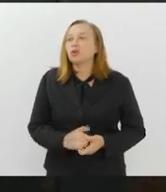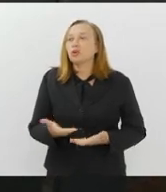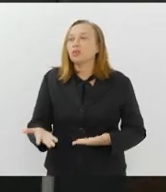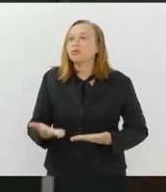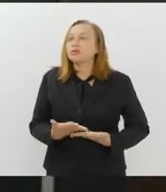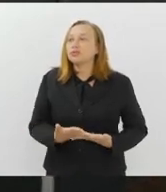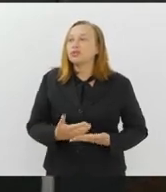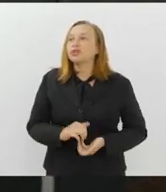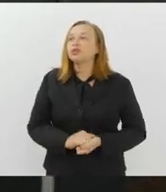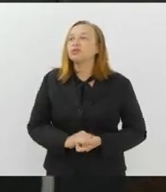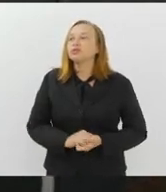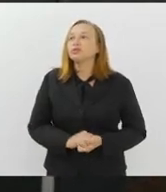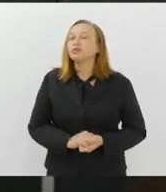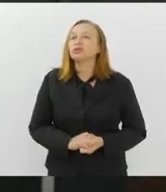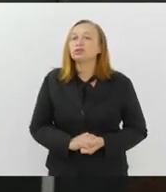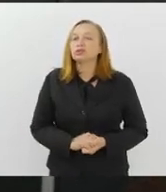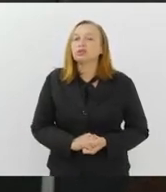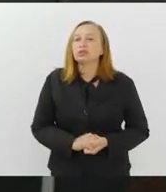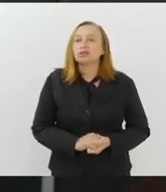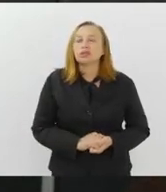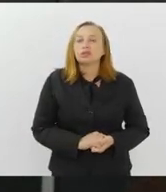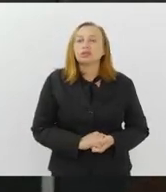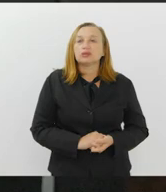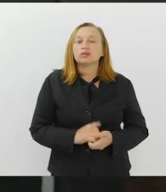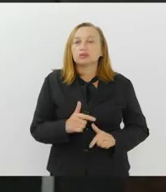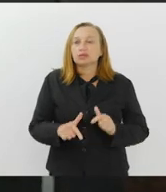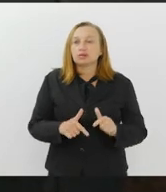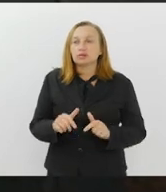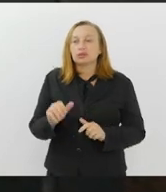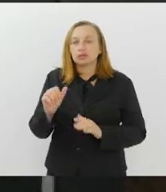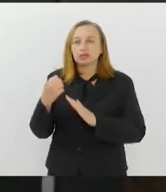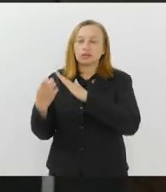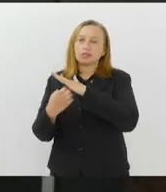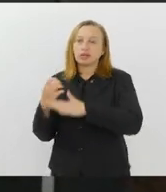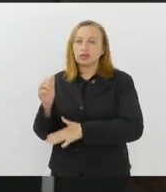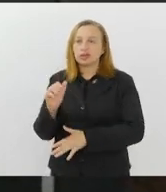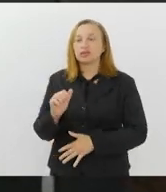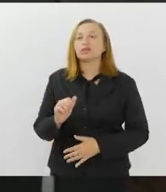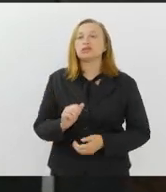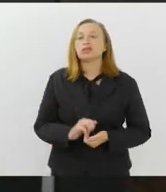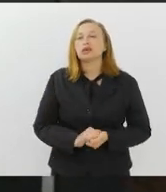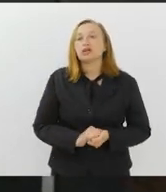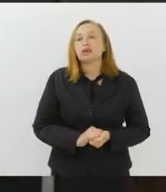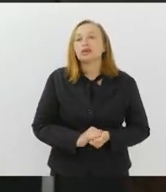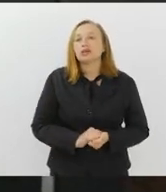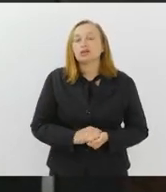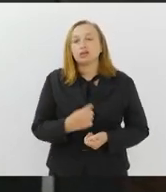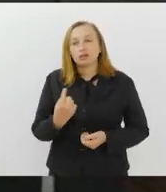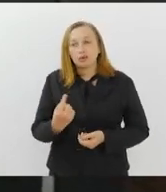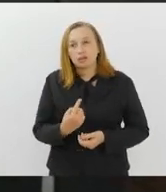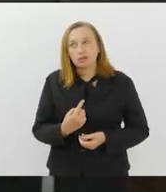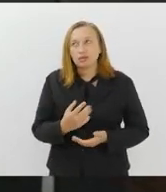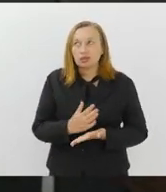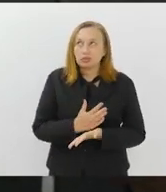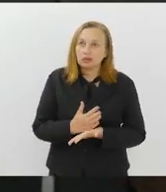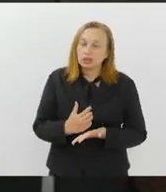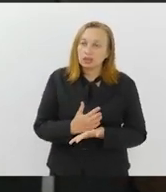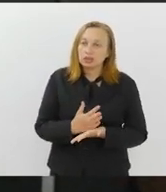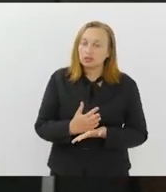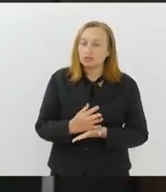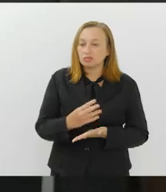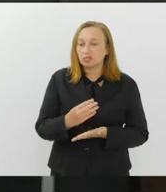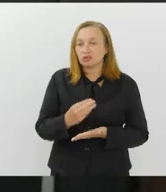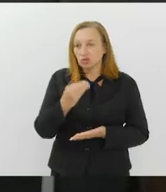ele mencionou a questão da função social da agência. Eu acho que ele, em respeito a... Na verdade, muitas vezes nós somos taxados de